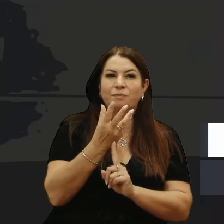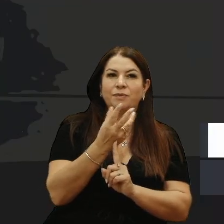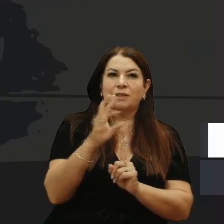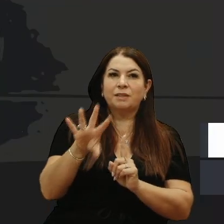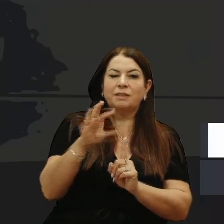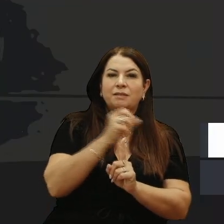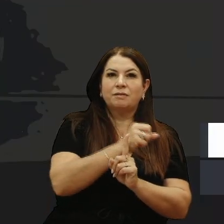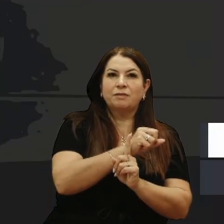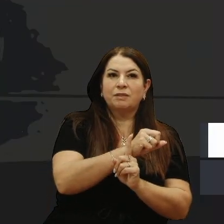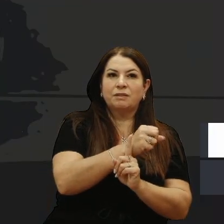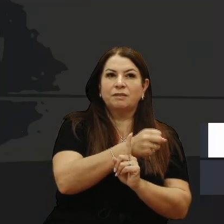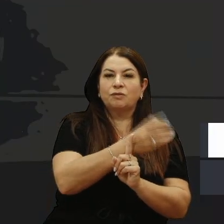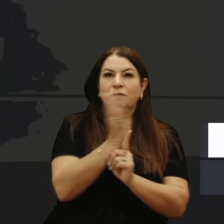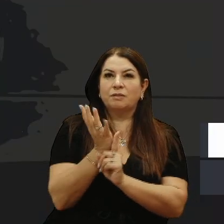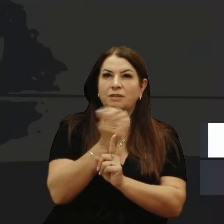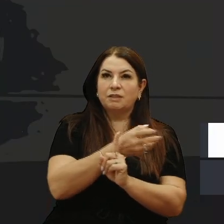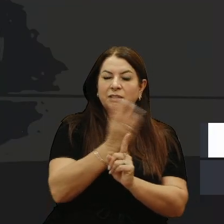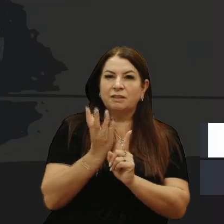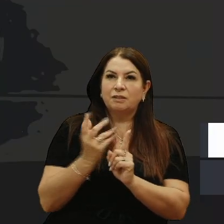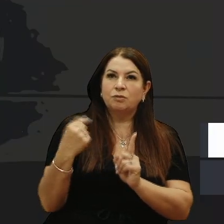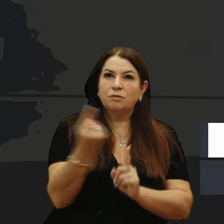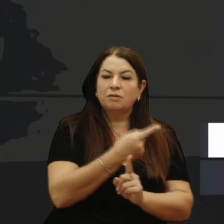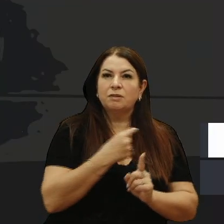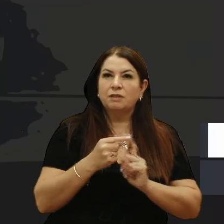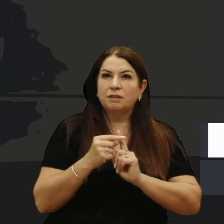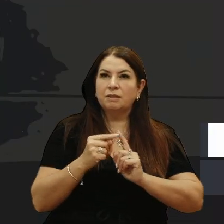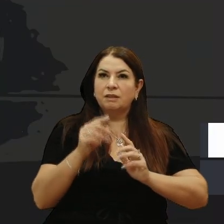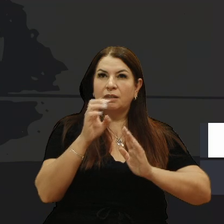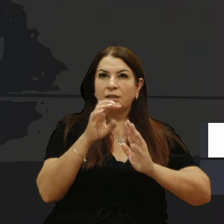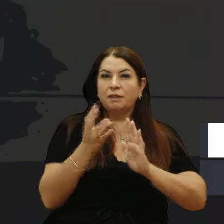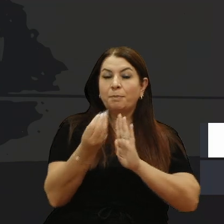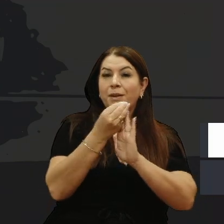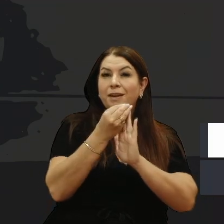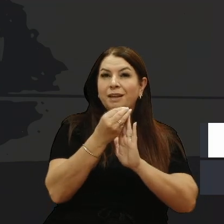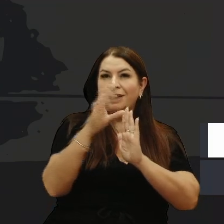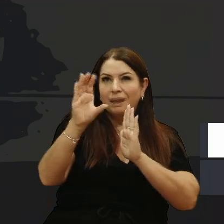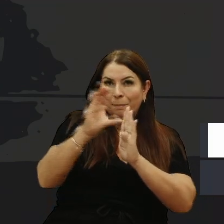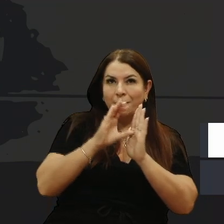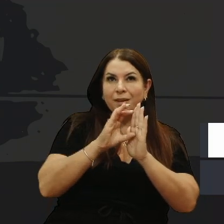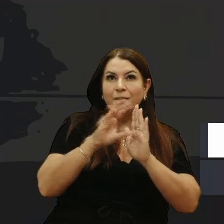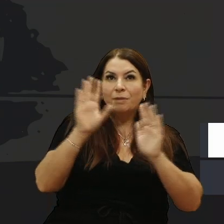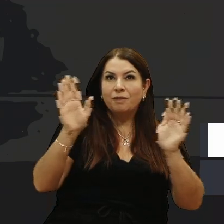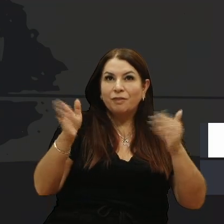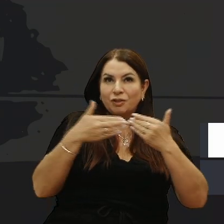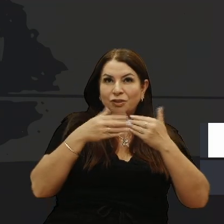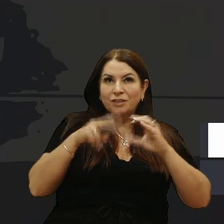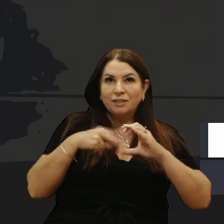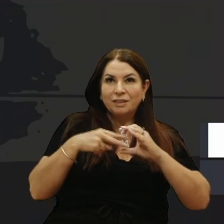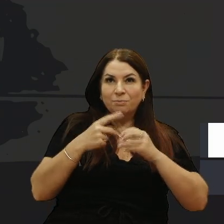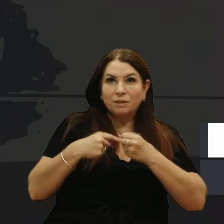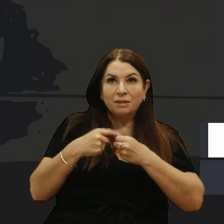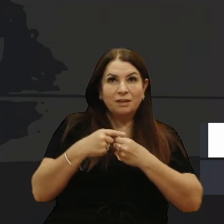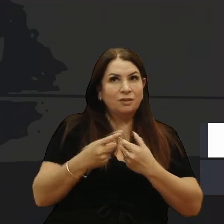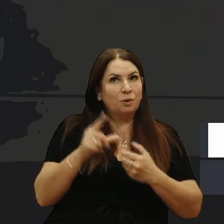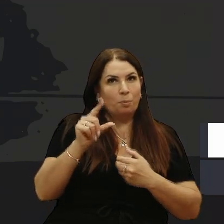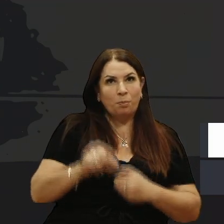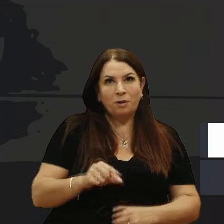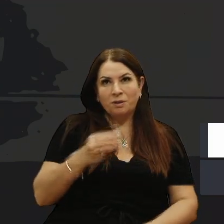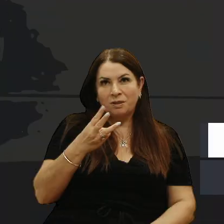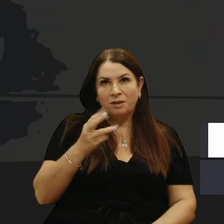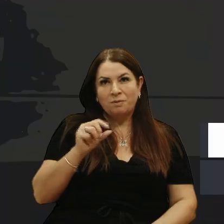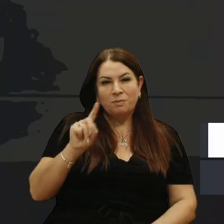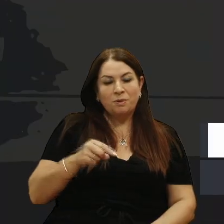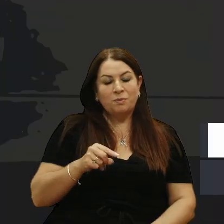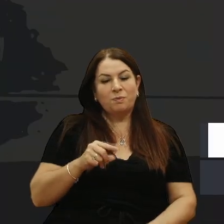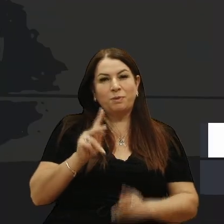fez uma proposta de emenda constitucional para fechar as câmaras de vereadores de cidades com menos de 30 mil